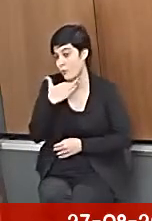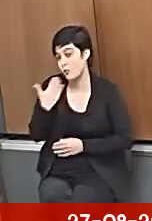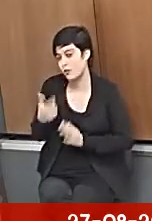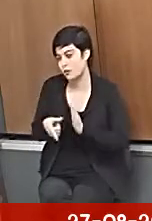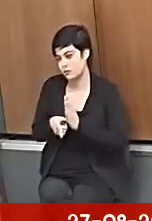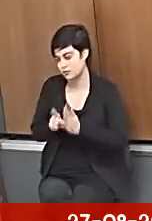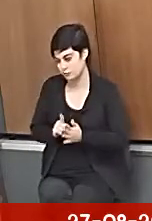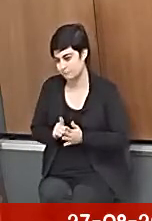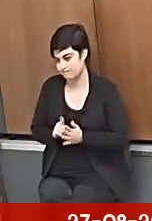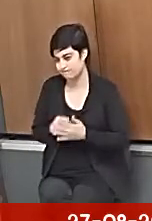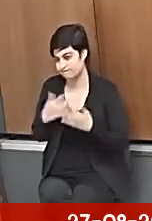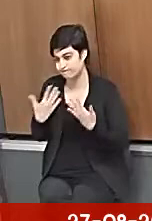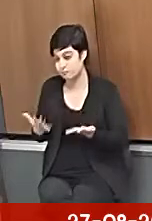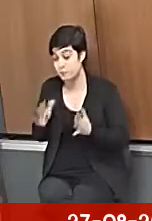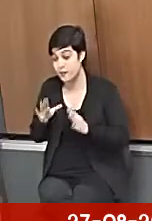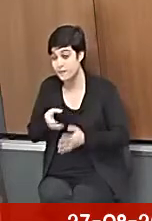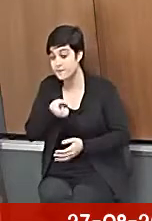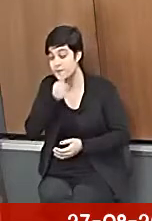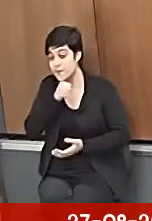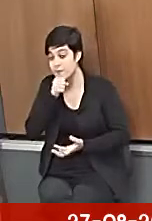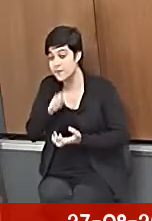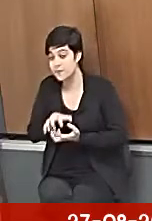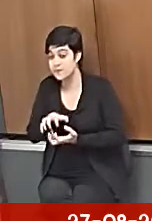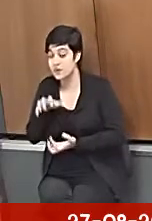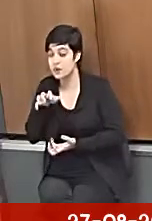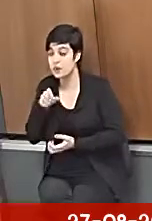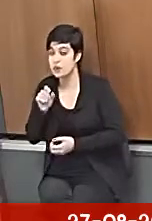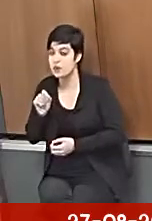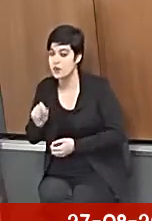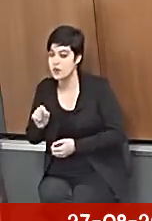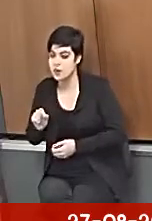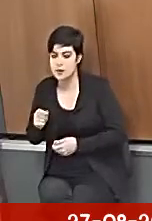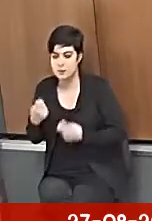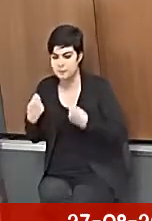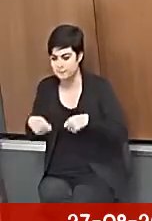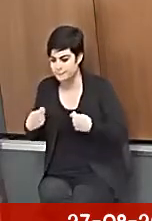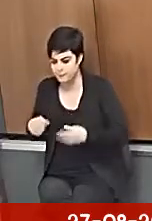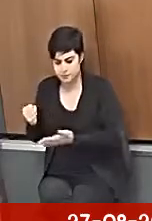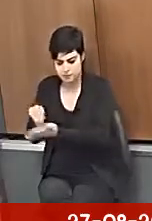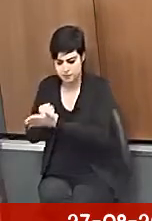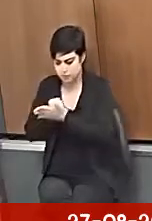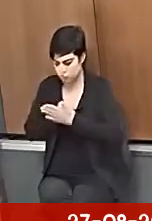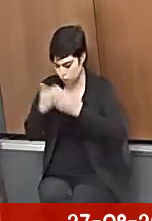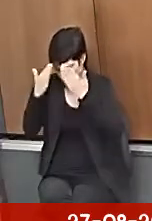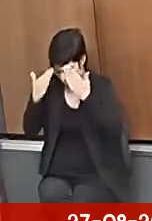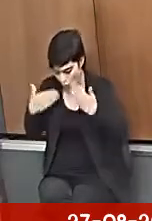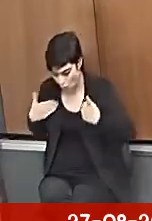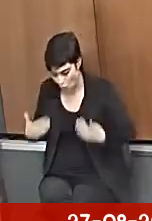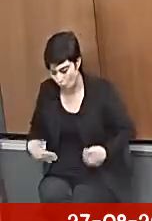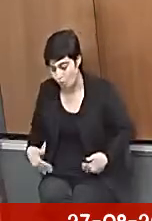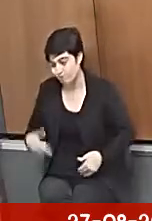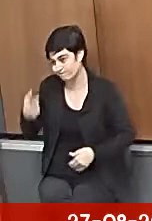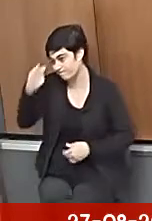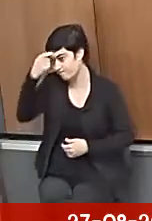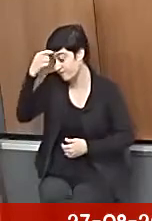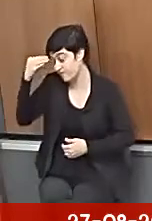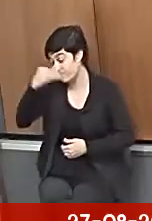belíssima ela é uma dependência é uma dependência física é uma dependência cognitiva